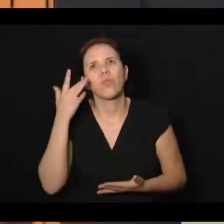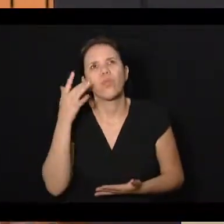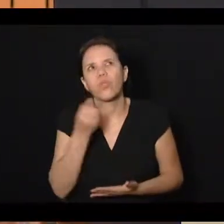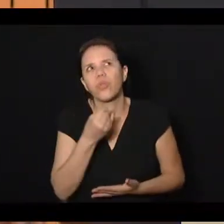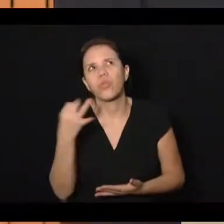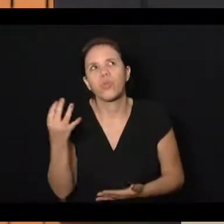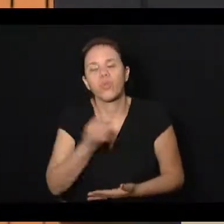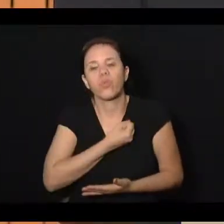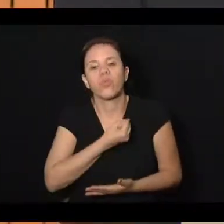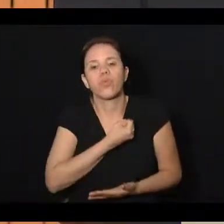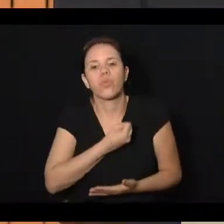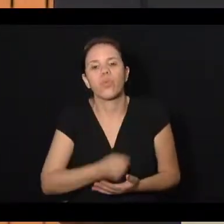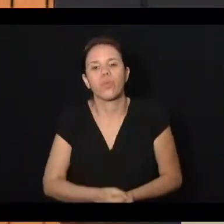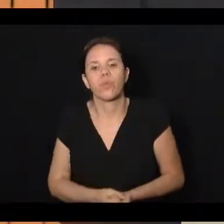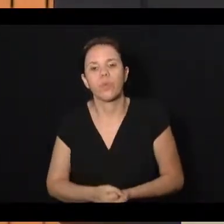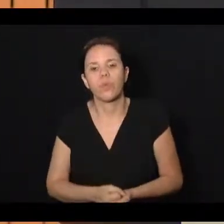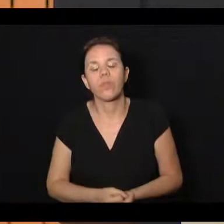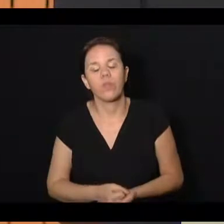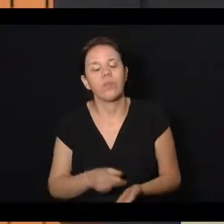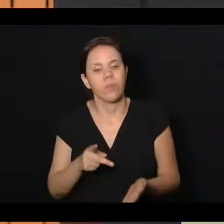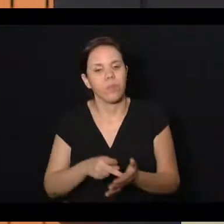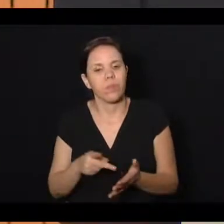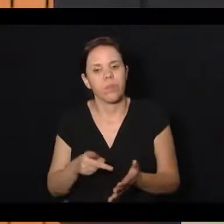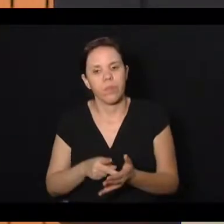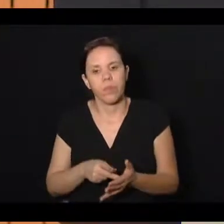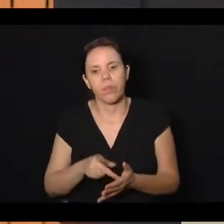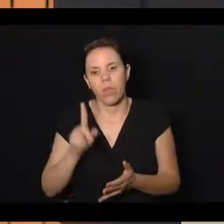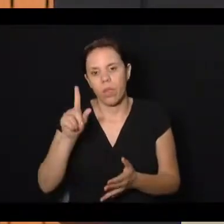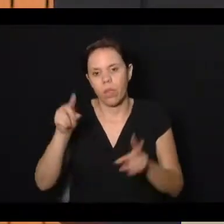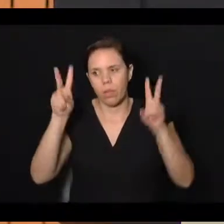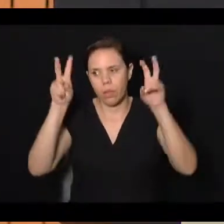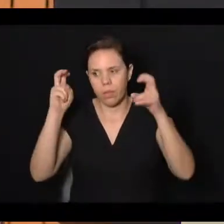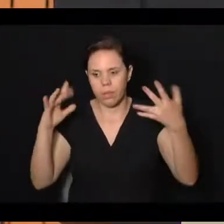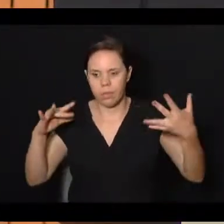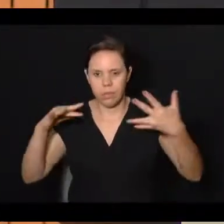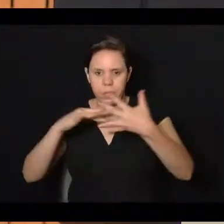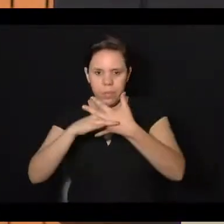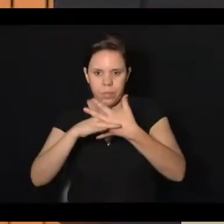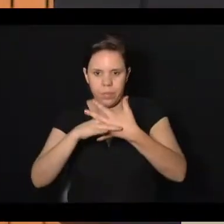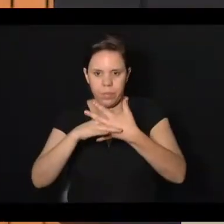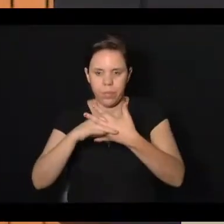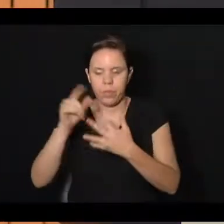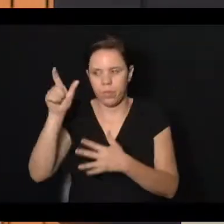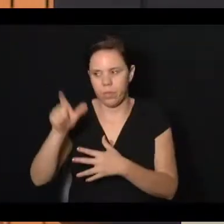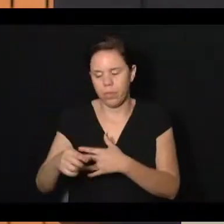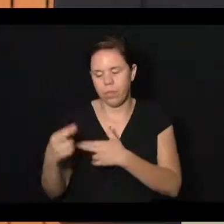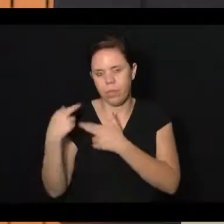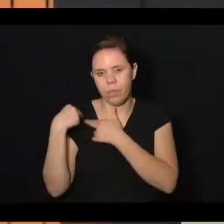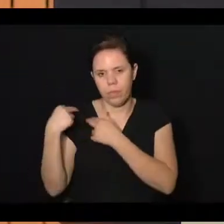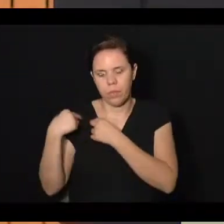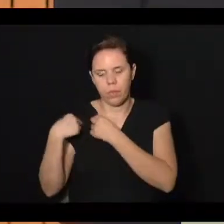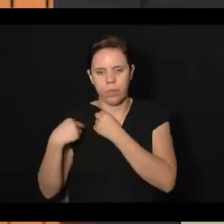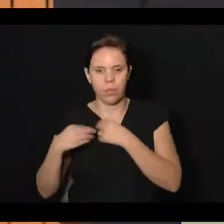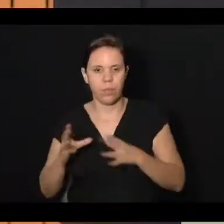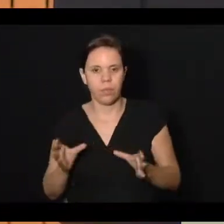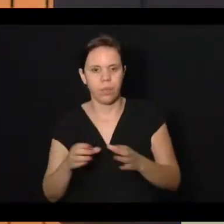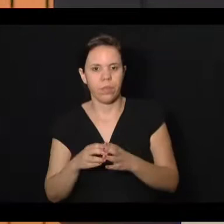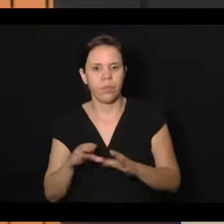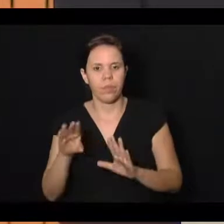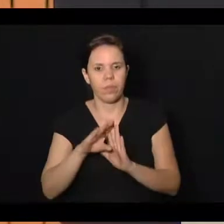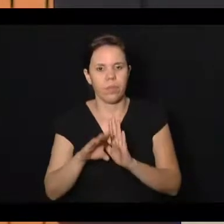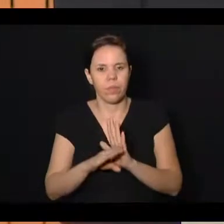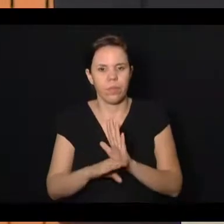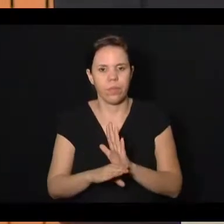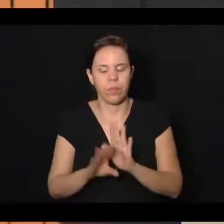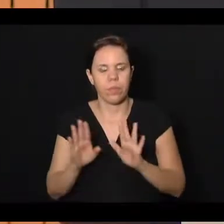quem pode dizer realmente é a cidadania que é a pessoa responsável a coordenadoria responsável pelo programa